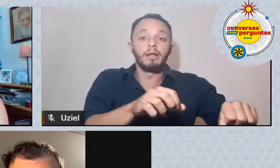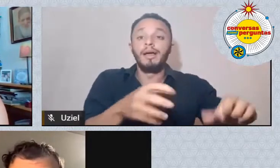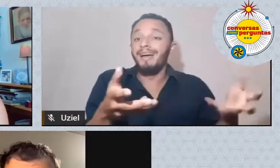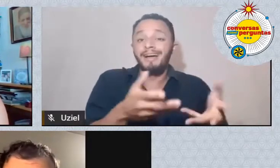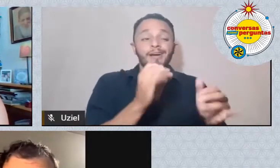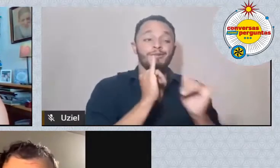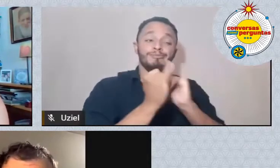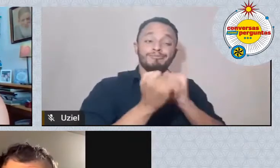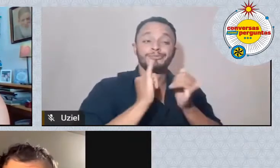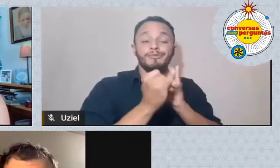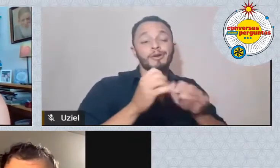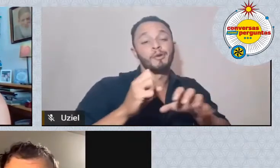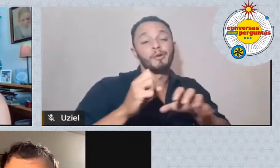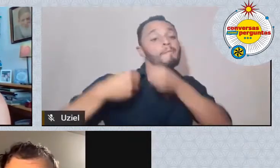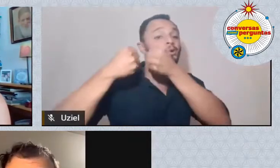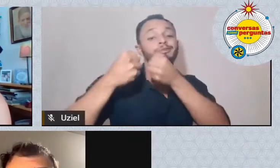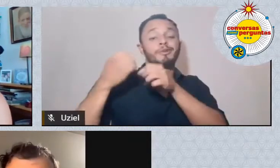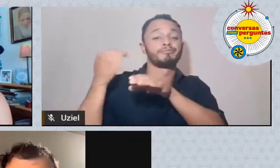poder, né?